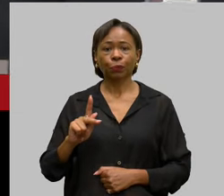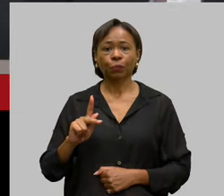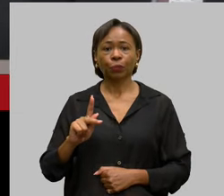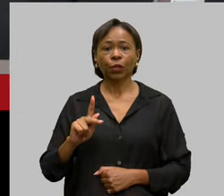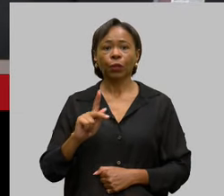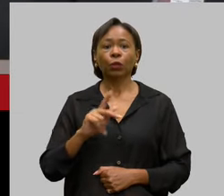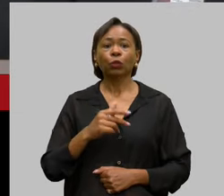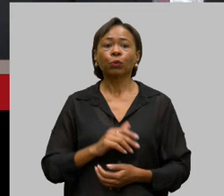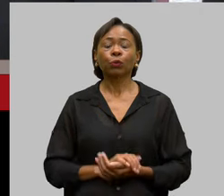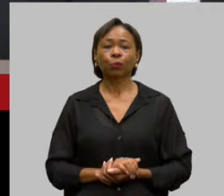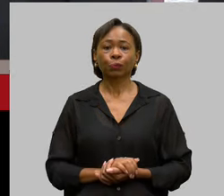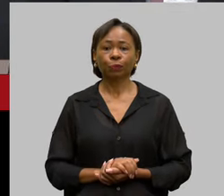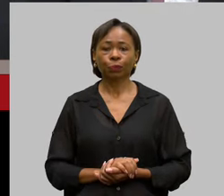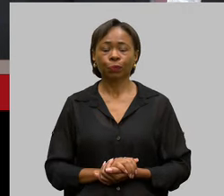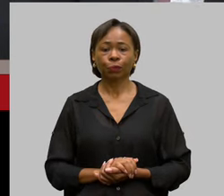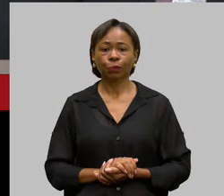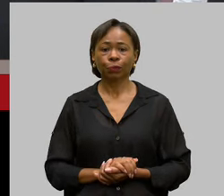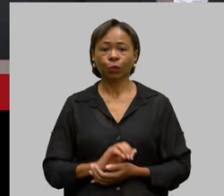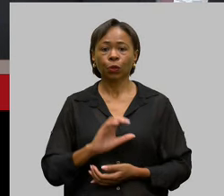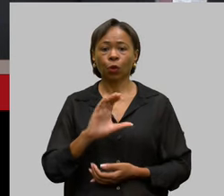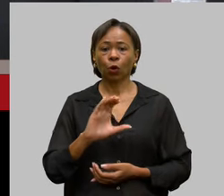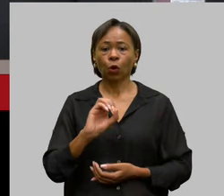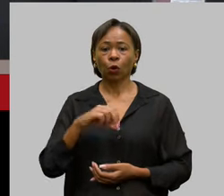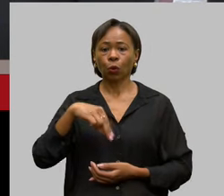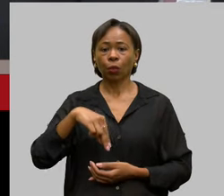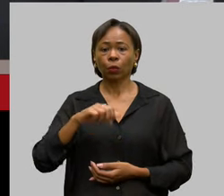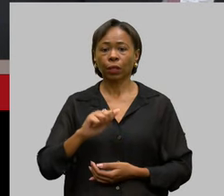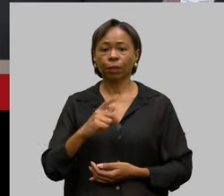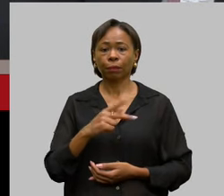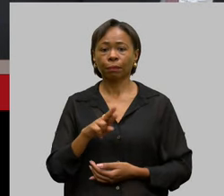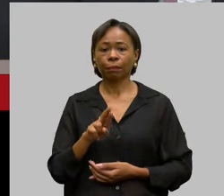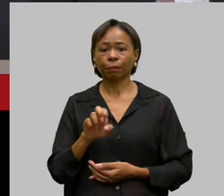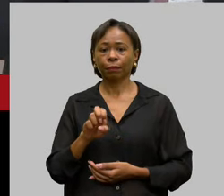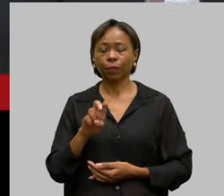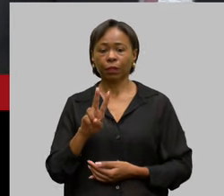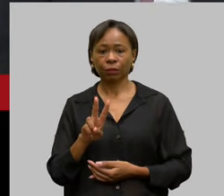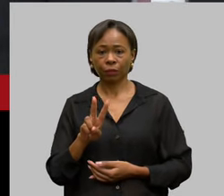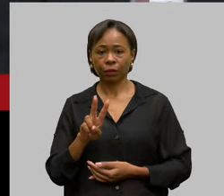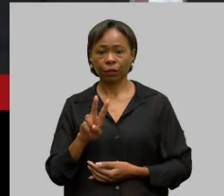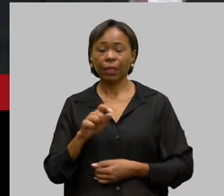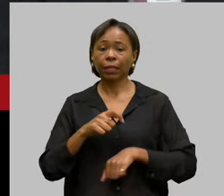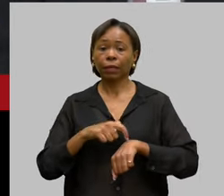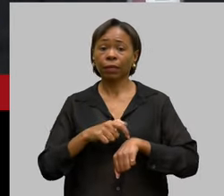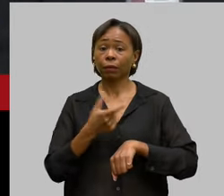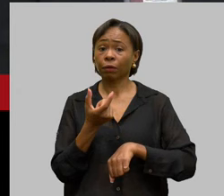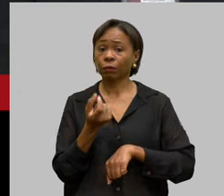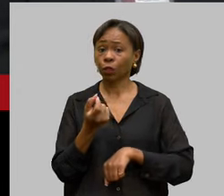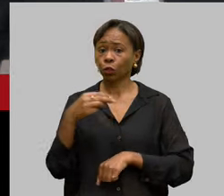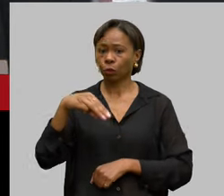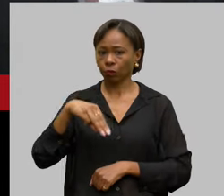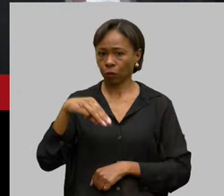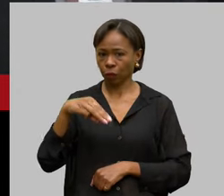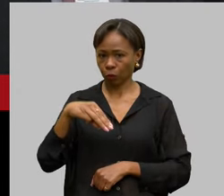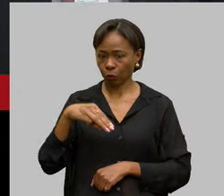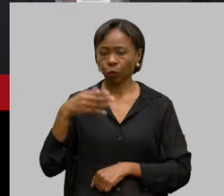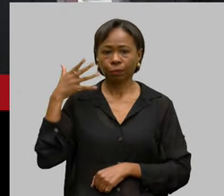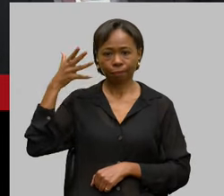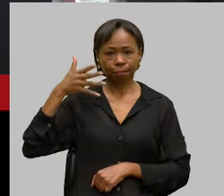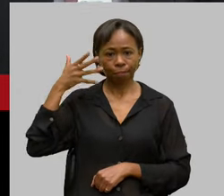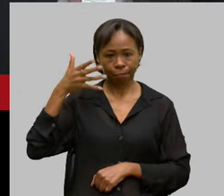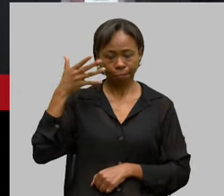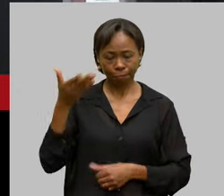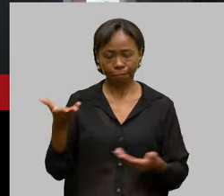próprios de Previdência Social preve que disporá de 20 minutos para suas apresentações